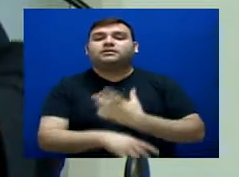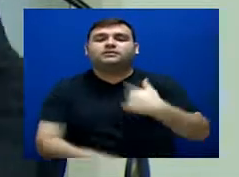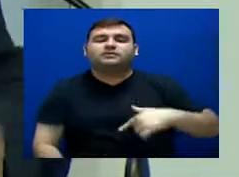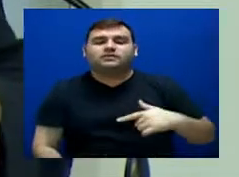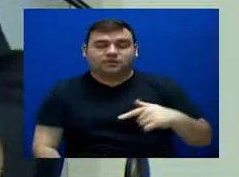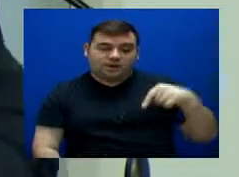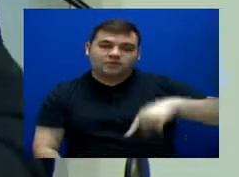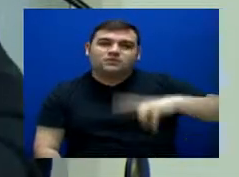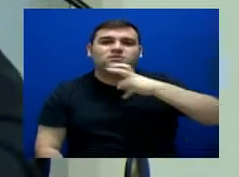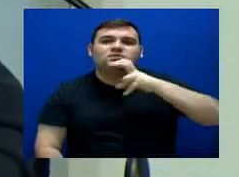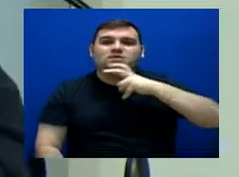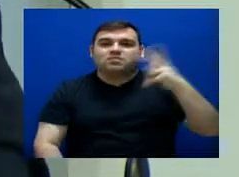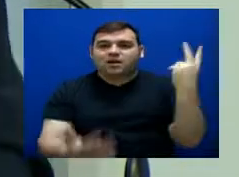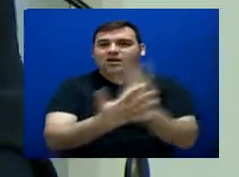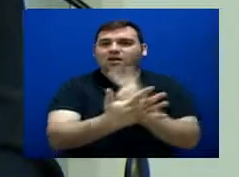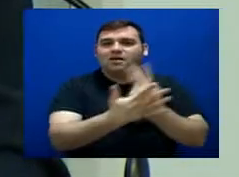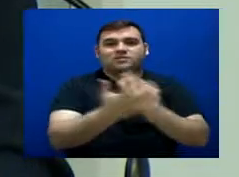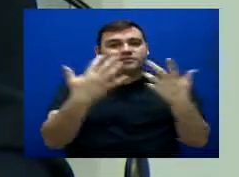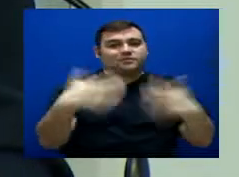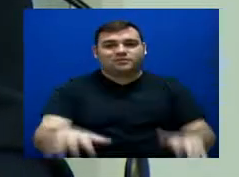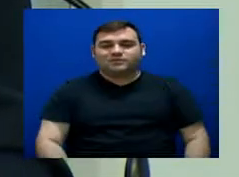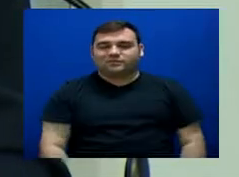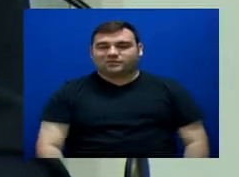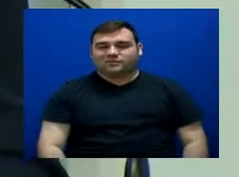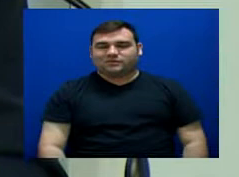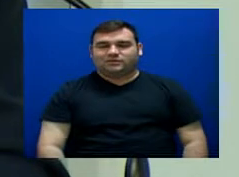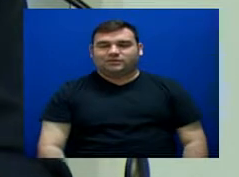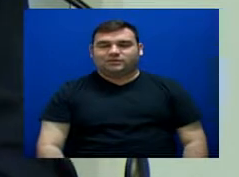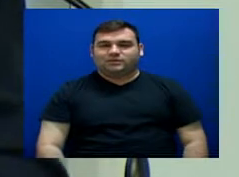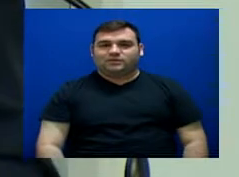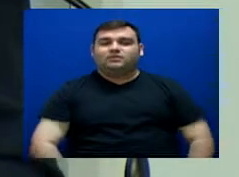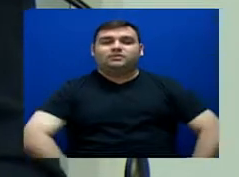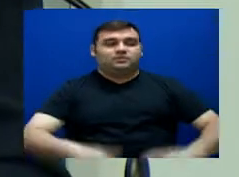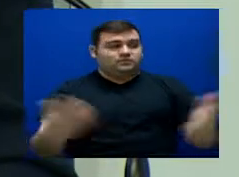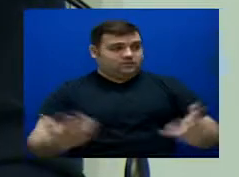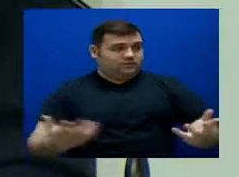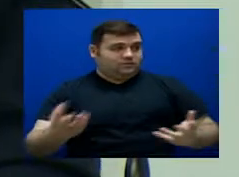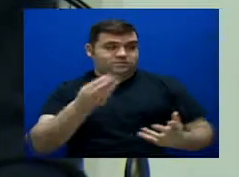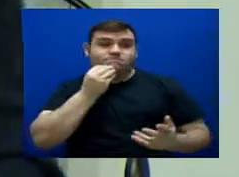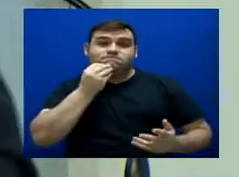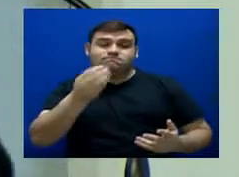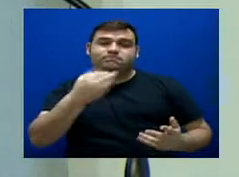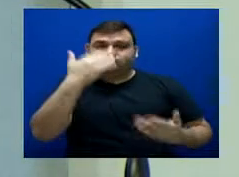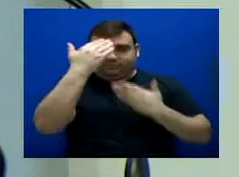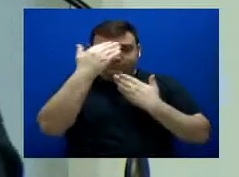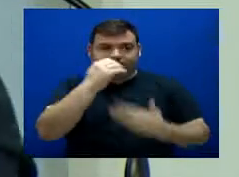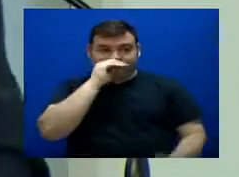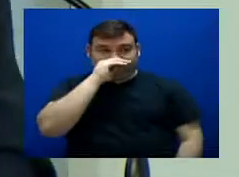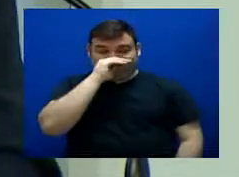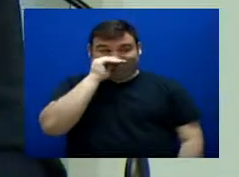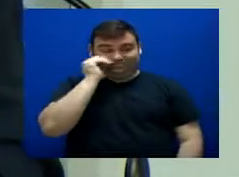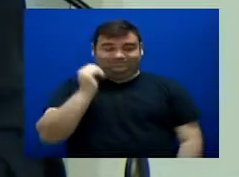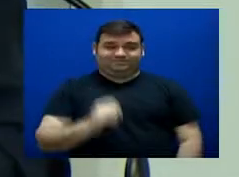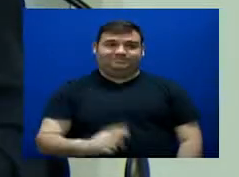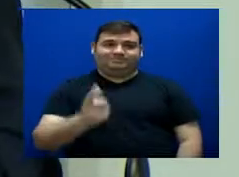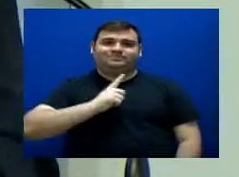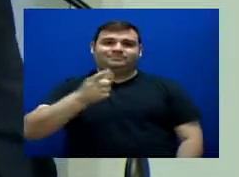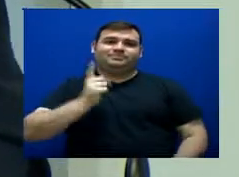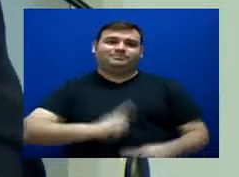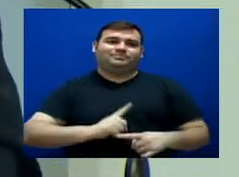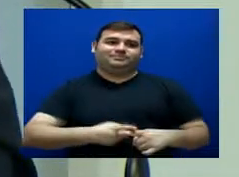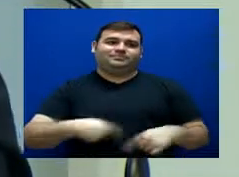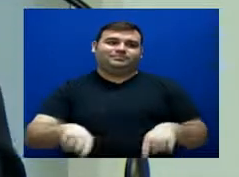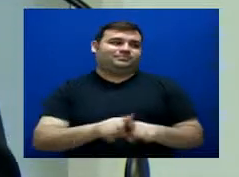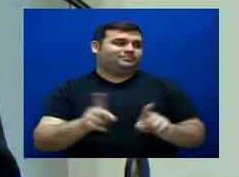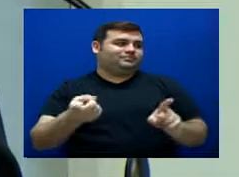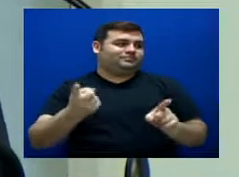uma cidade sem crime. E eu agradeço aqui a oportunidade que foi me dada. Porque foi muito